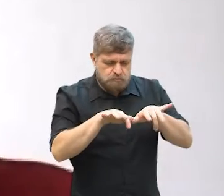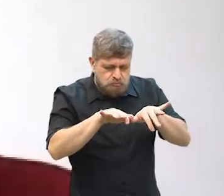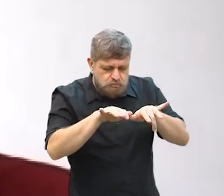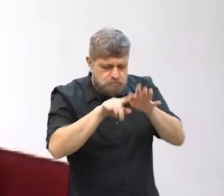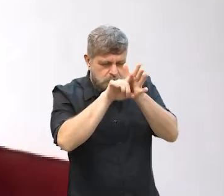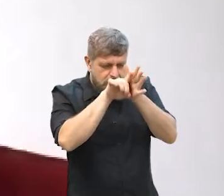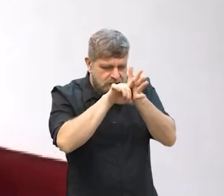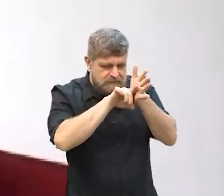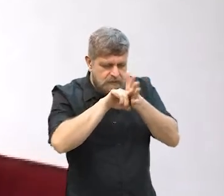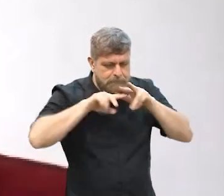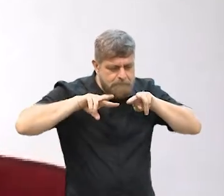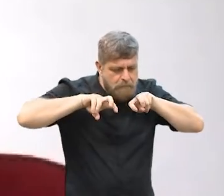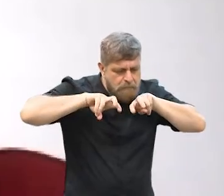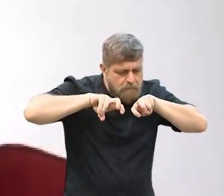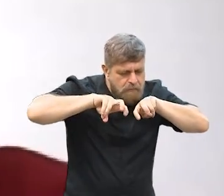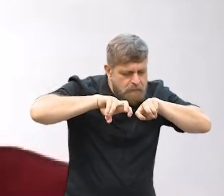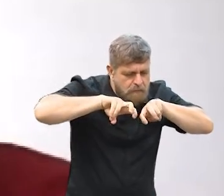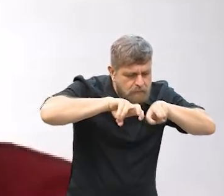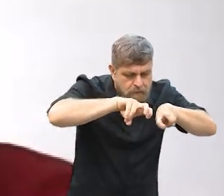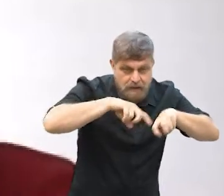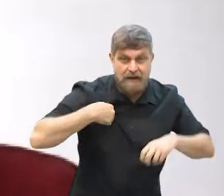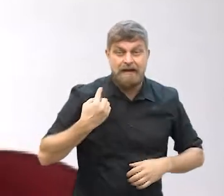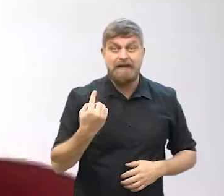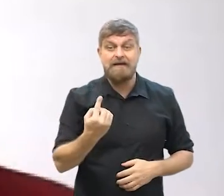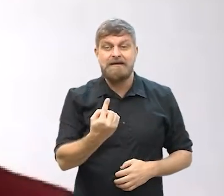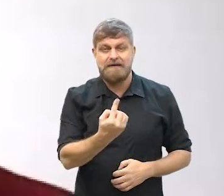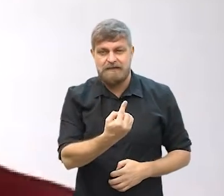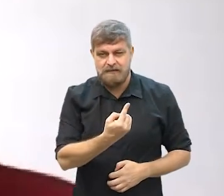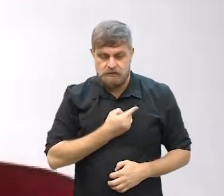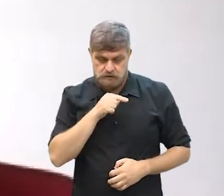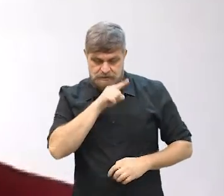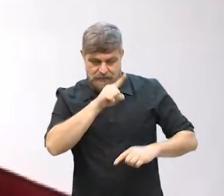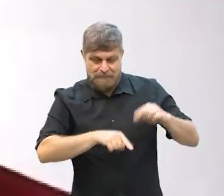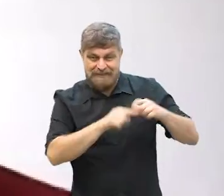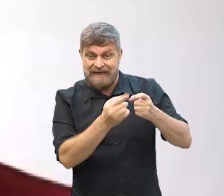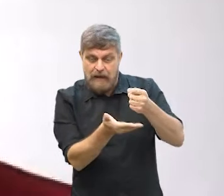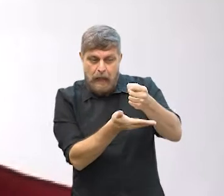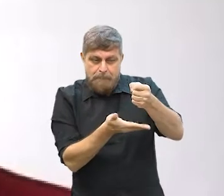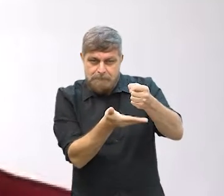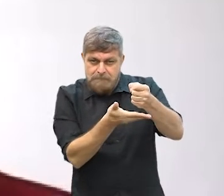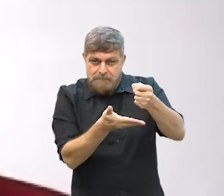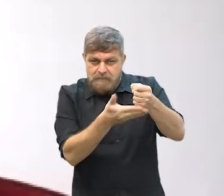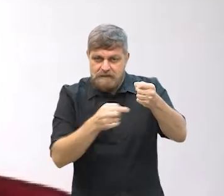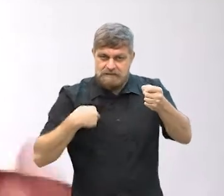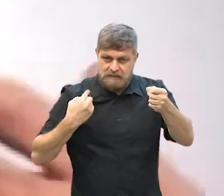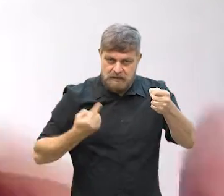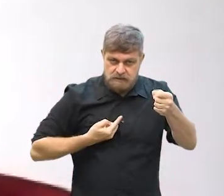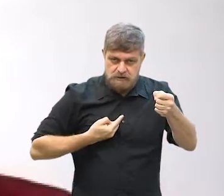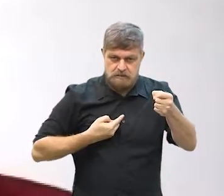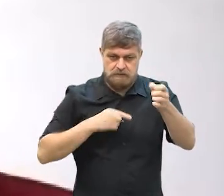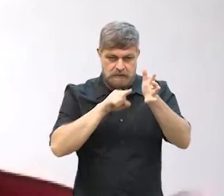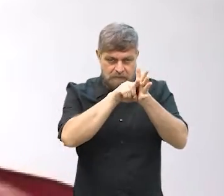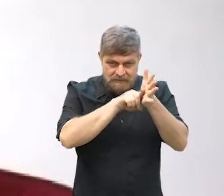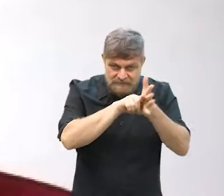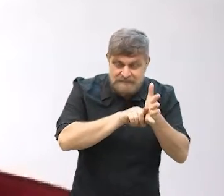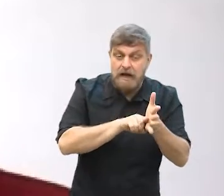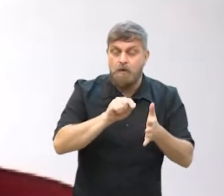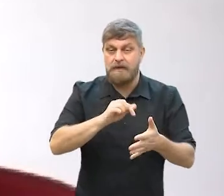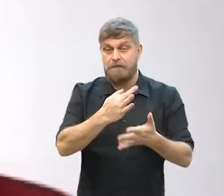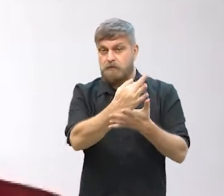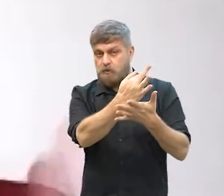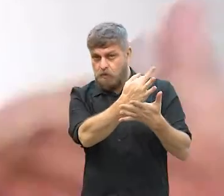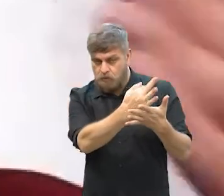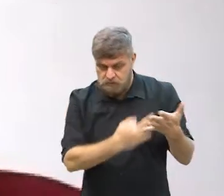fosse na fonte, e a partir dessa matéria-prima, a gente pudesse, de fato, trabalhar o